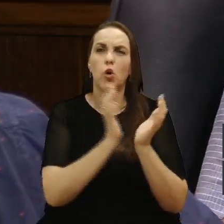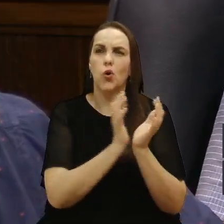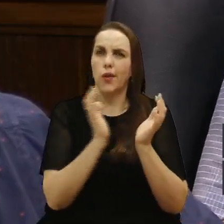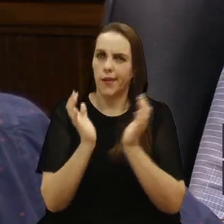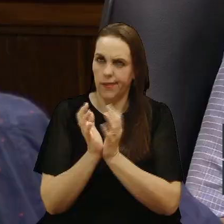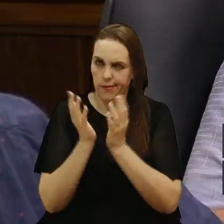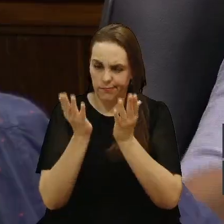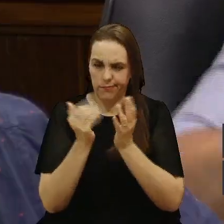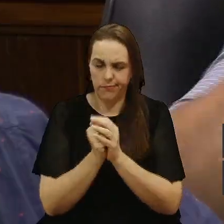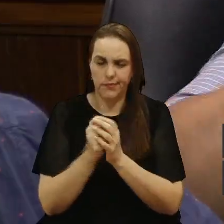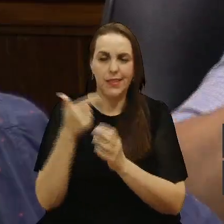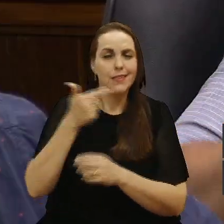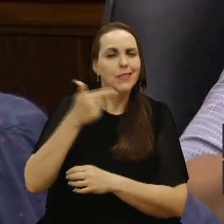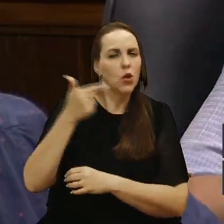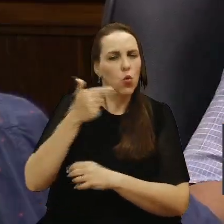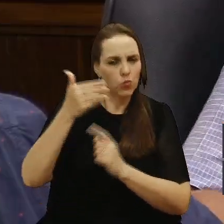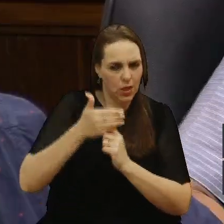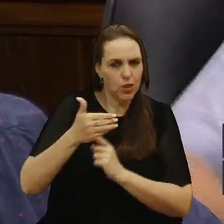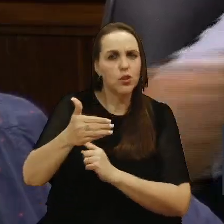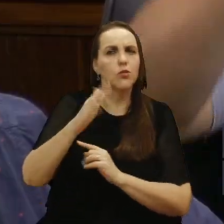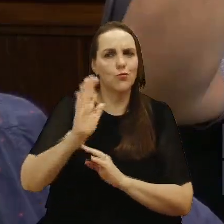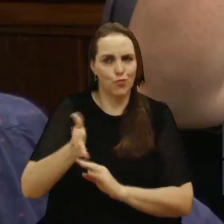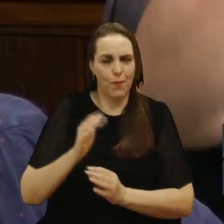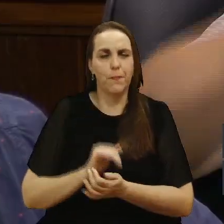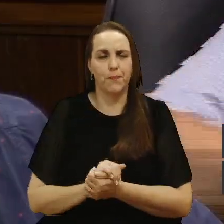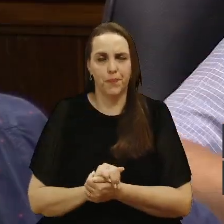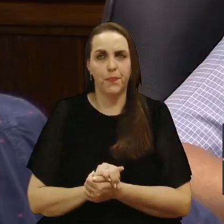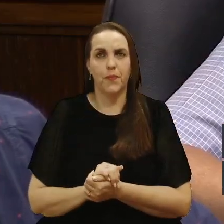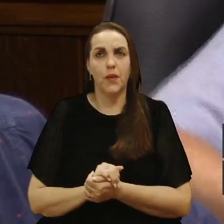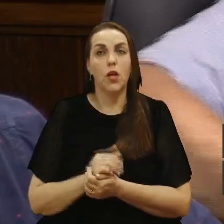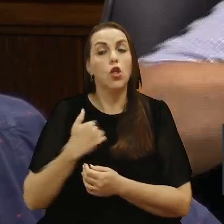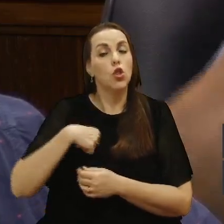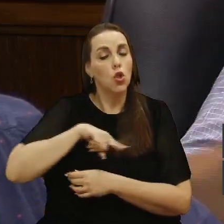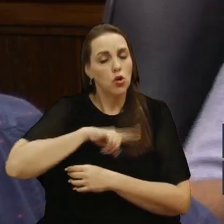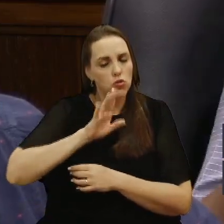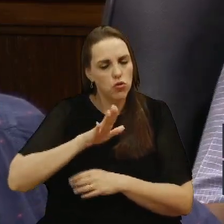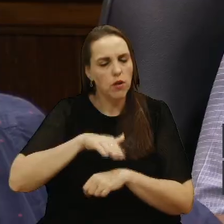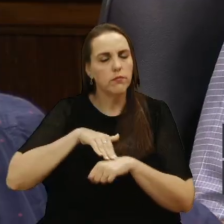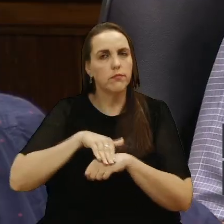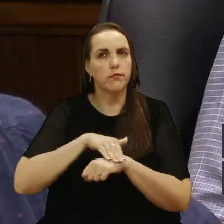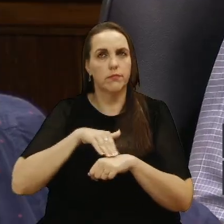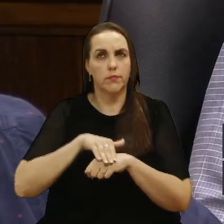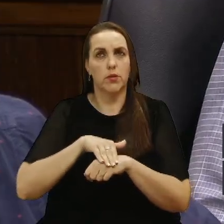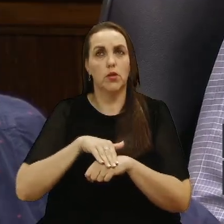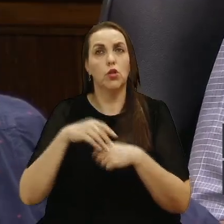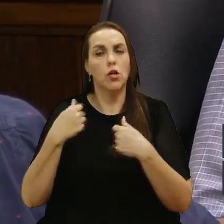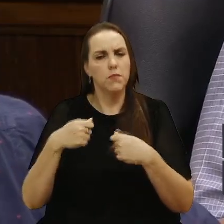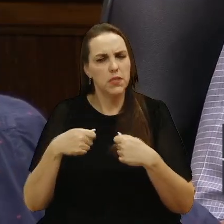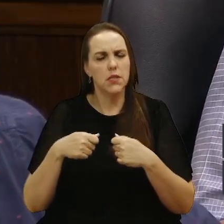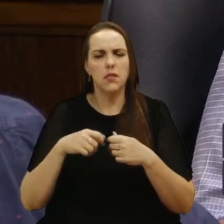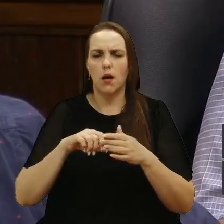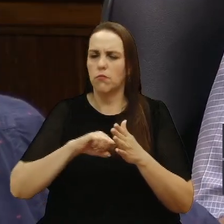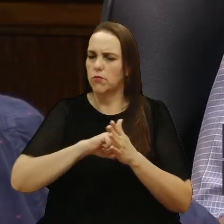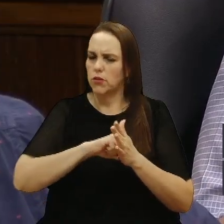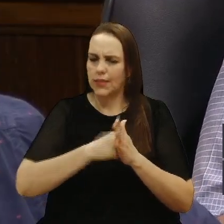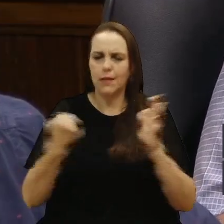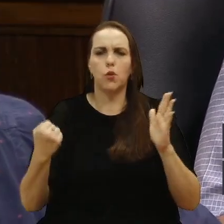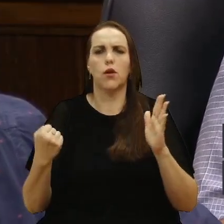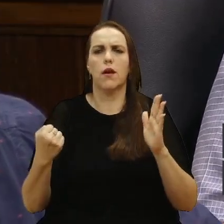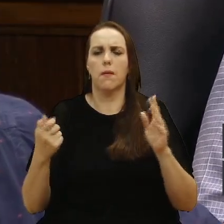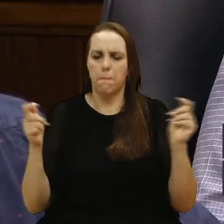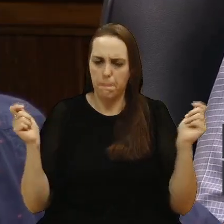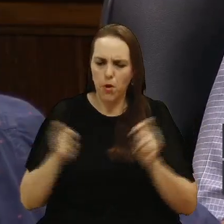segunda legislatura, nós já falamos sobre isso. Nós temos que desemperrar o legislar nessa casa. Porque se